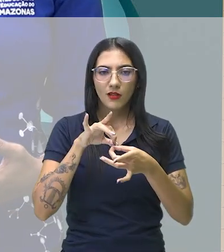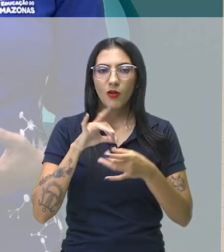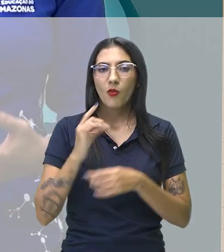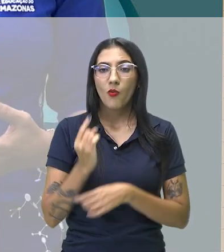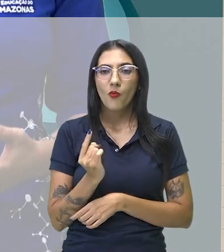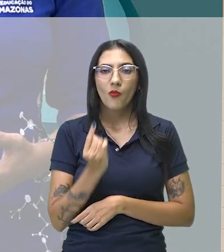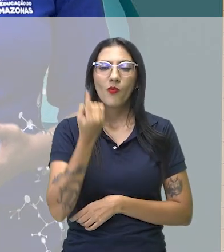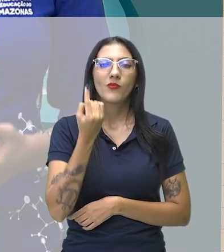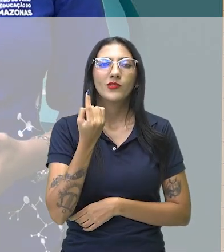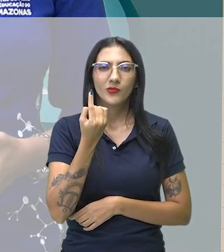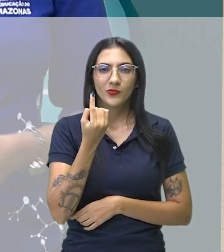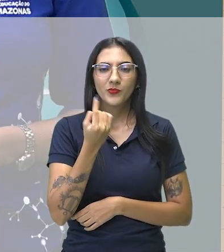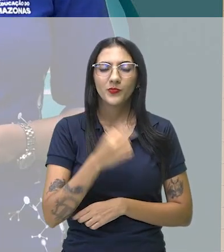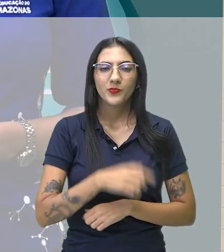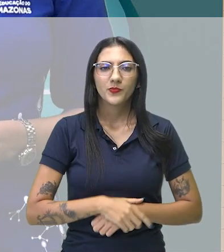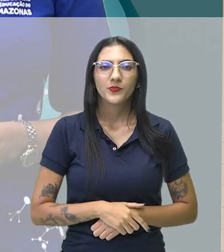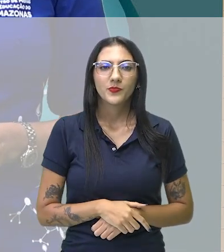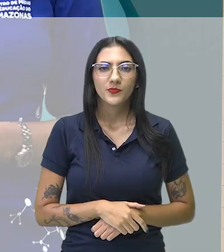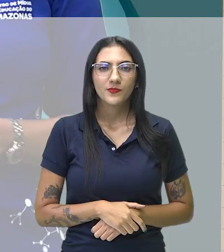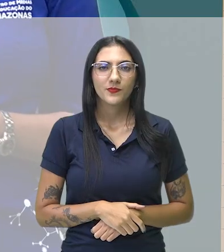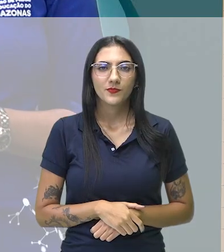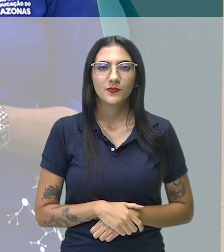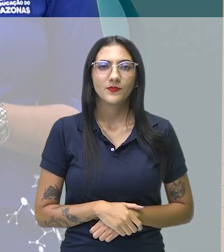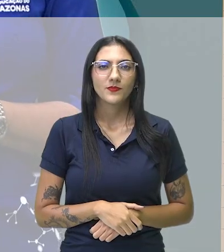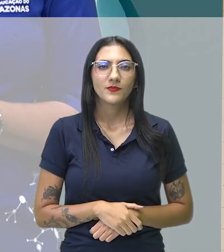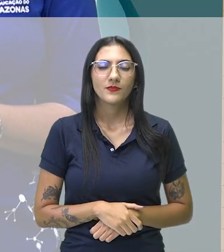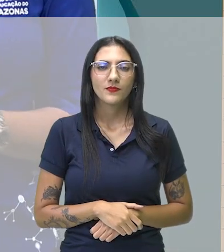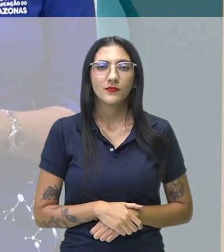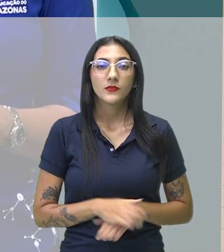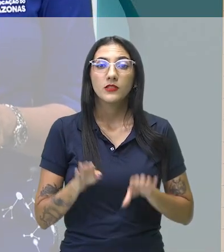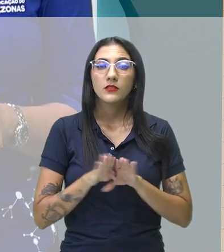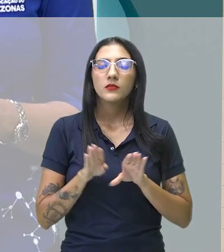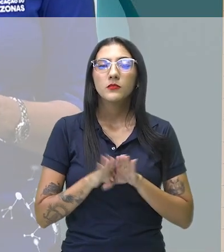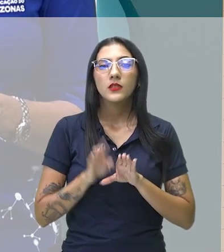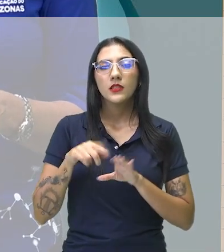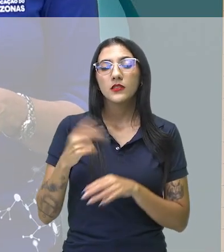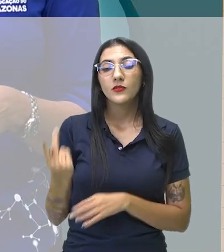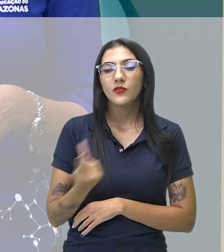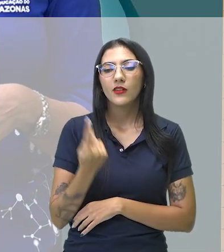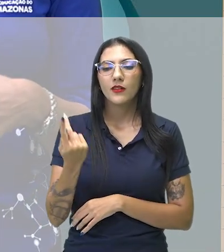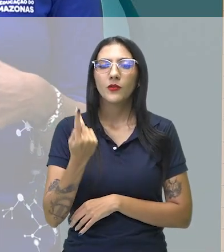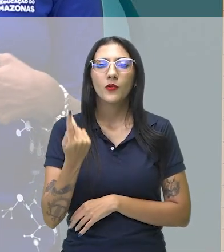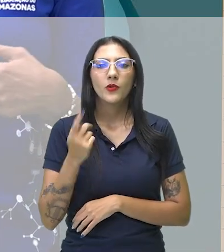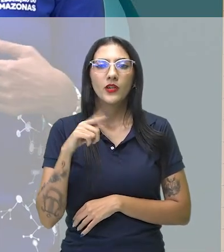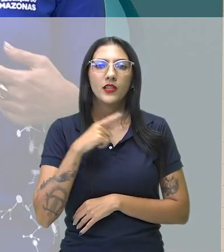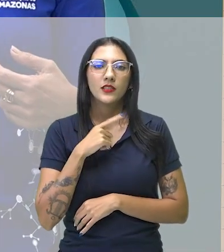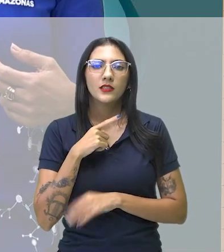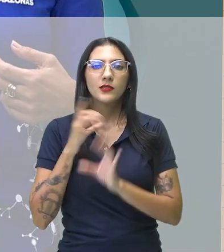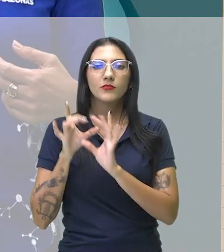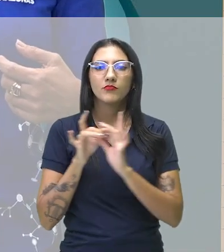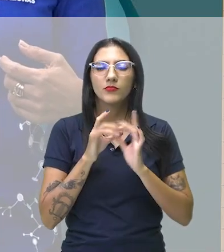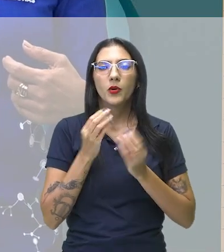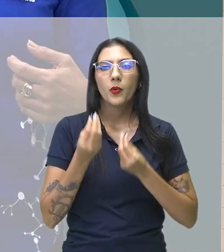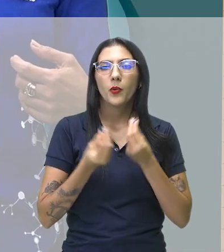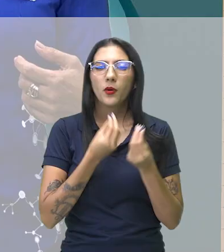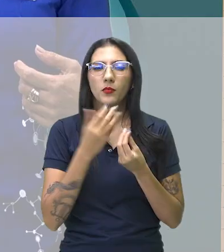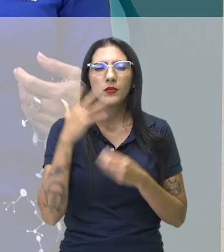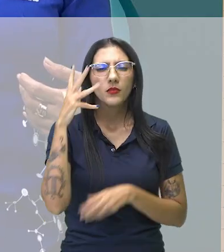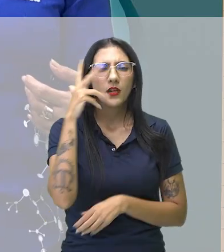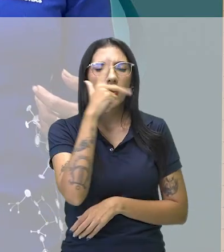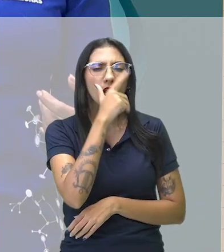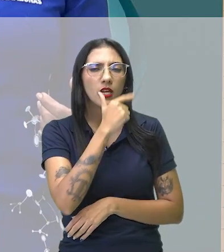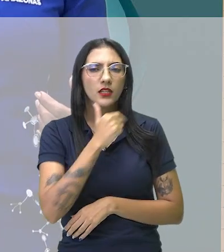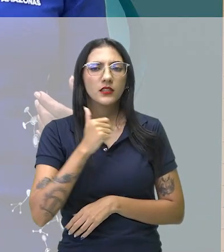únicas com o público. Valores estéticos relacionam-se à forma, à